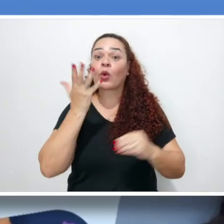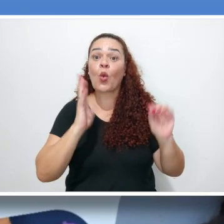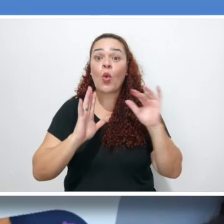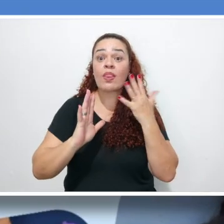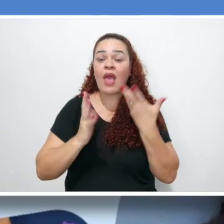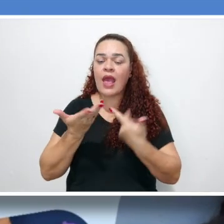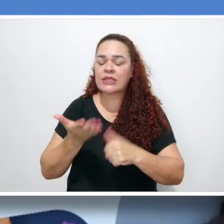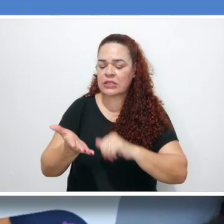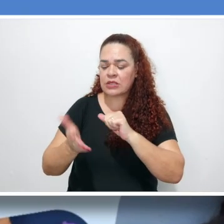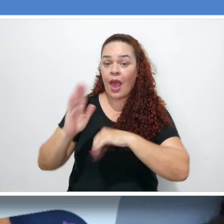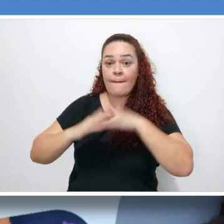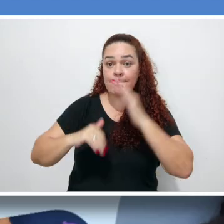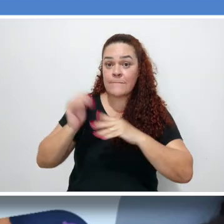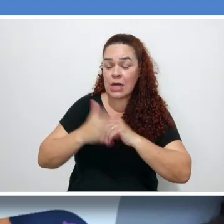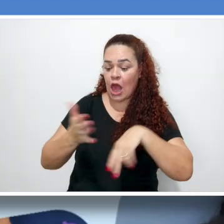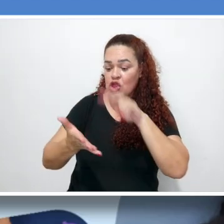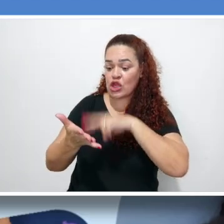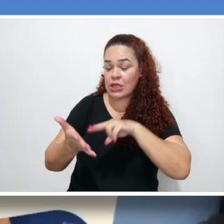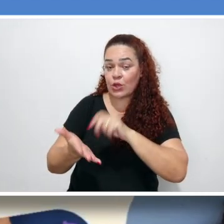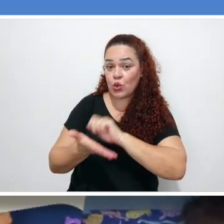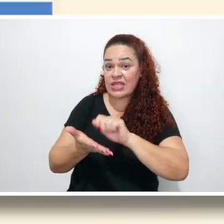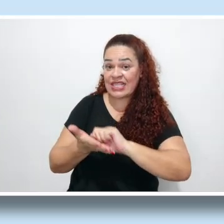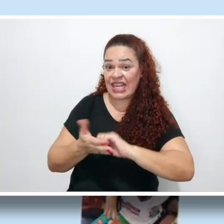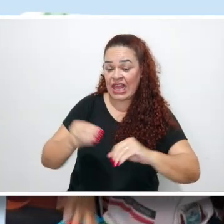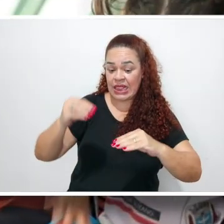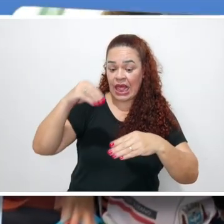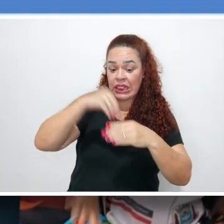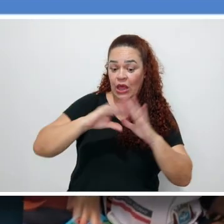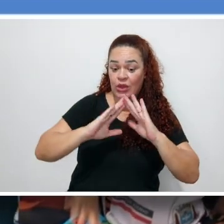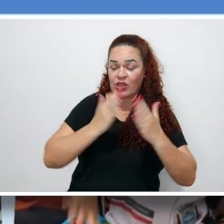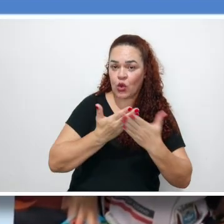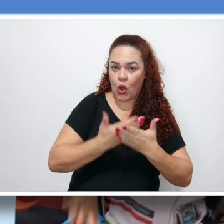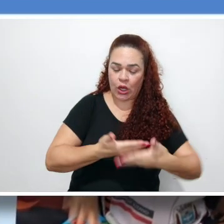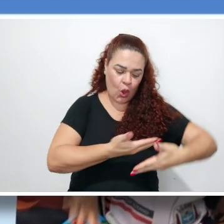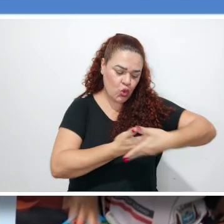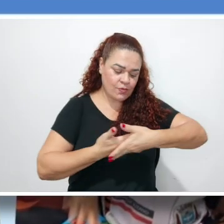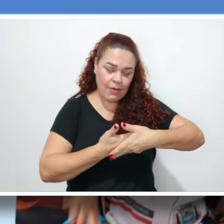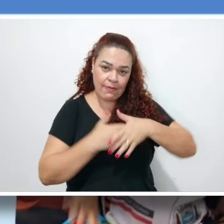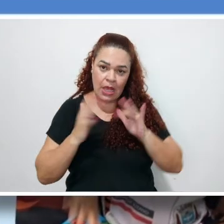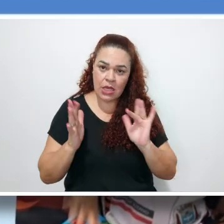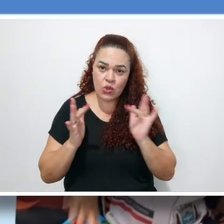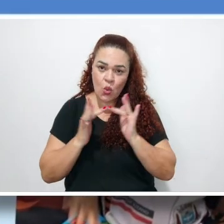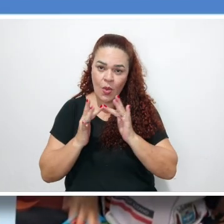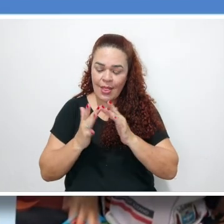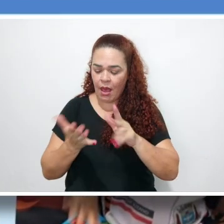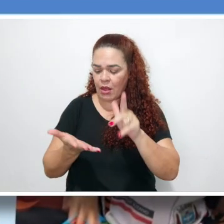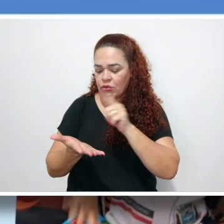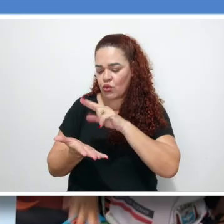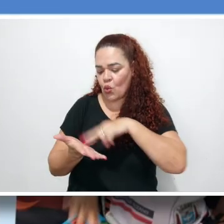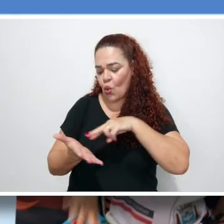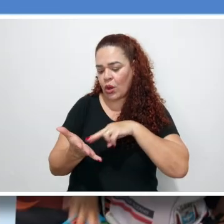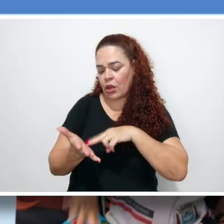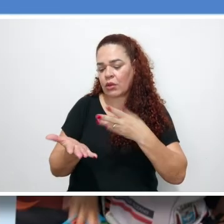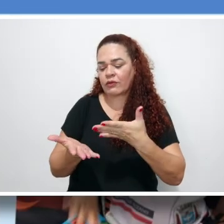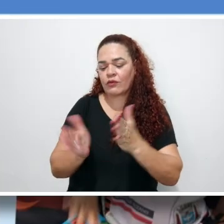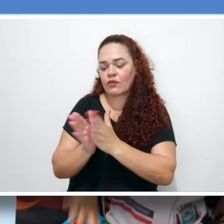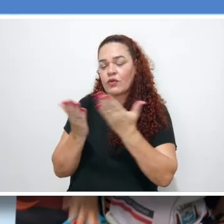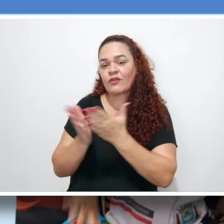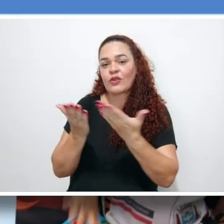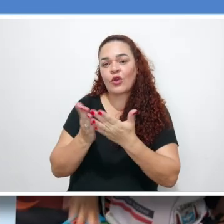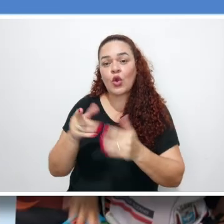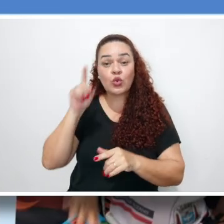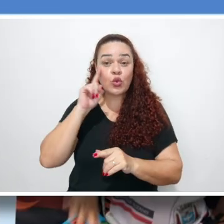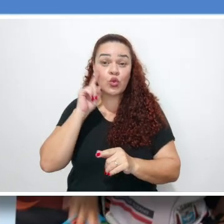como acontecem as práticas de leitura e escrita na nossa escola. Desde bebês, as crianças têm contato com livros e leituras.